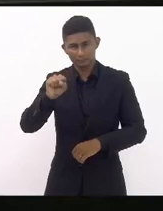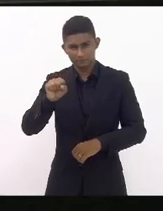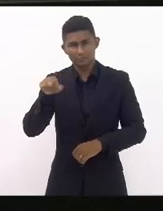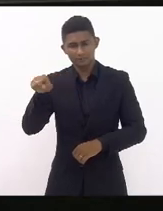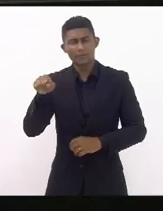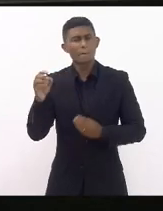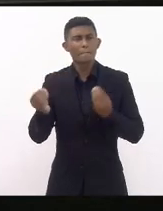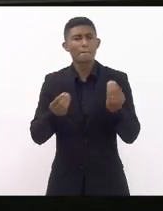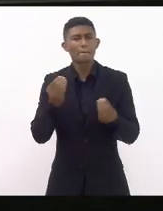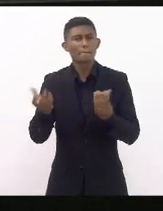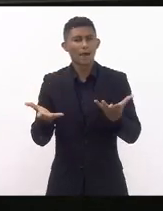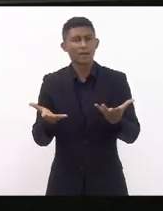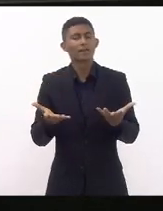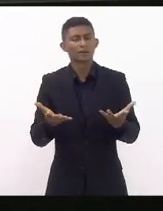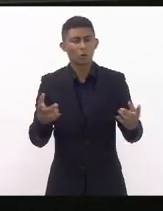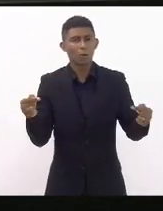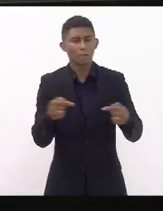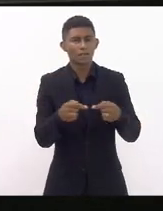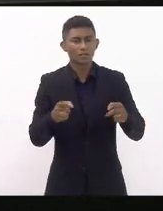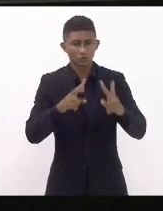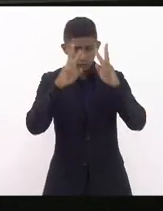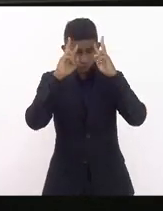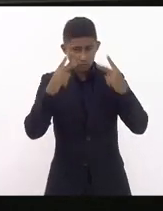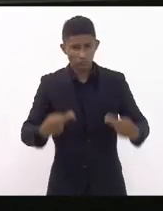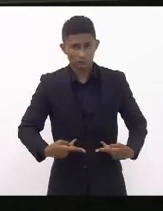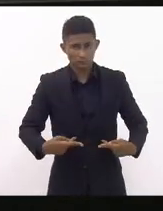humanização. Quando a gente pensa em